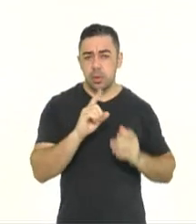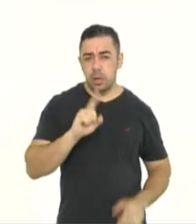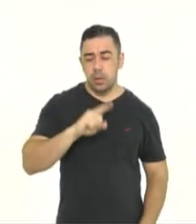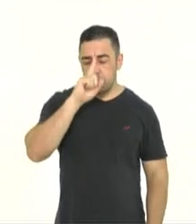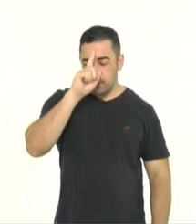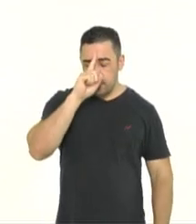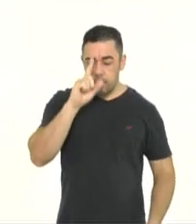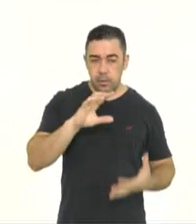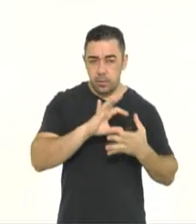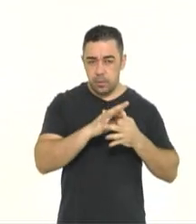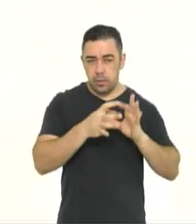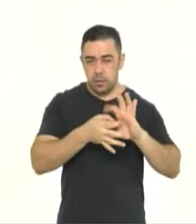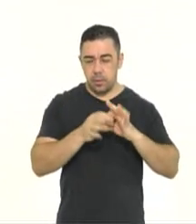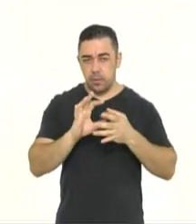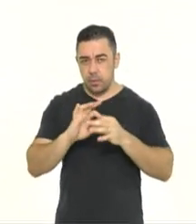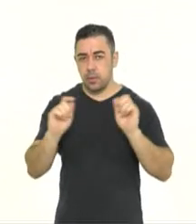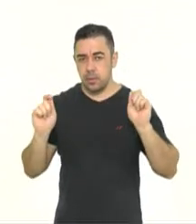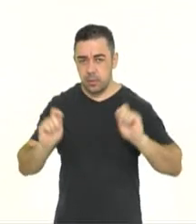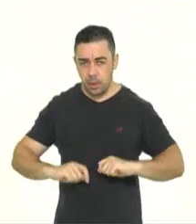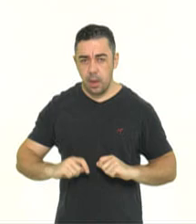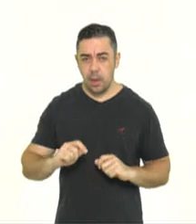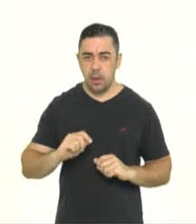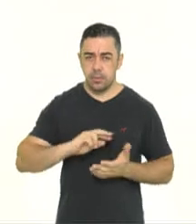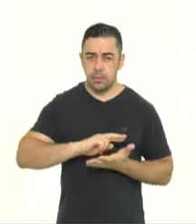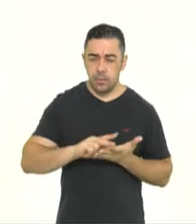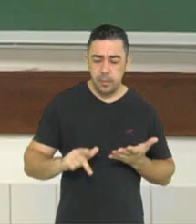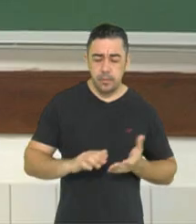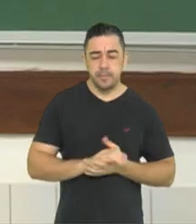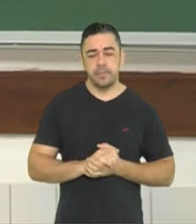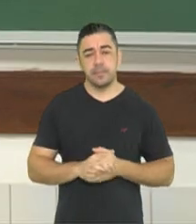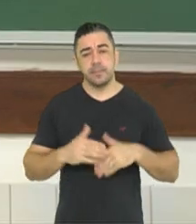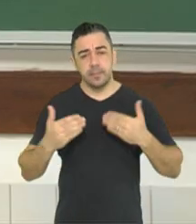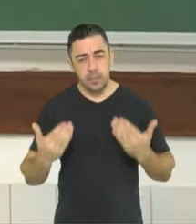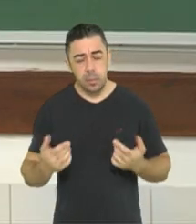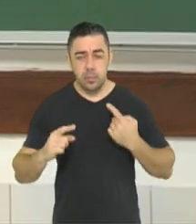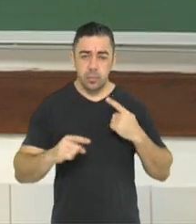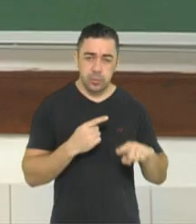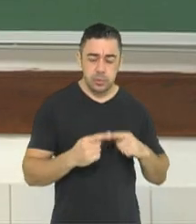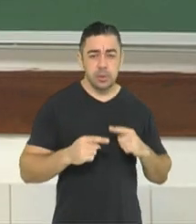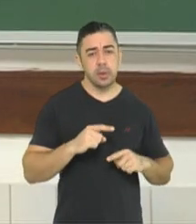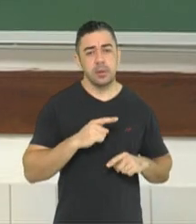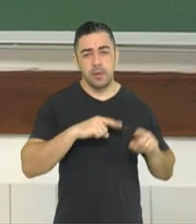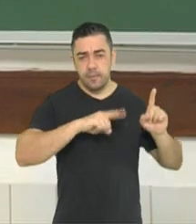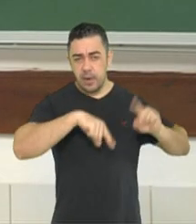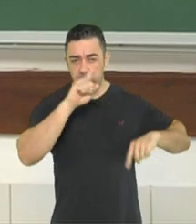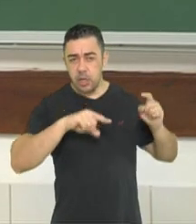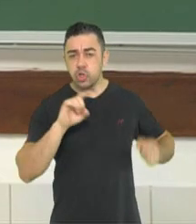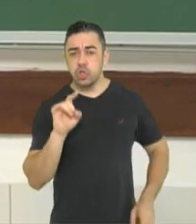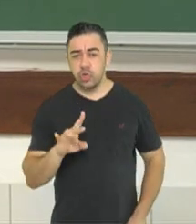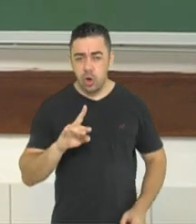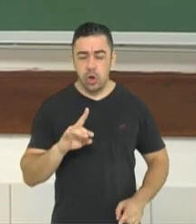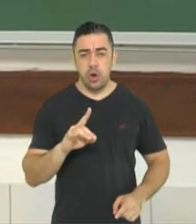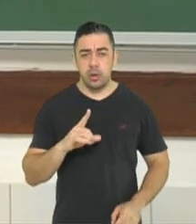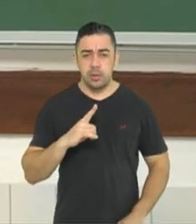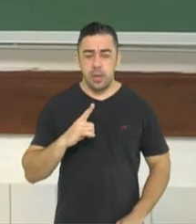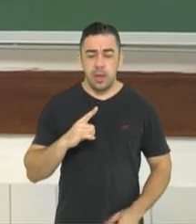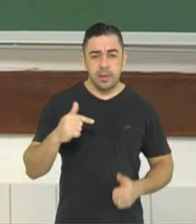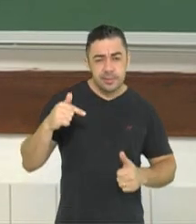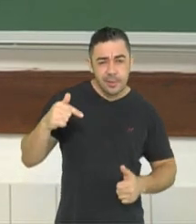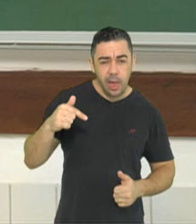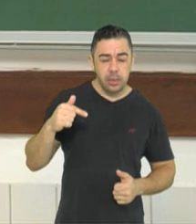se articulam e podem ser bem complexas. Então a música ela varia não só as sete notas musicais, mas também